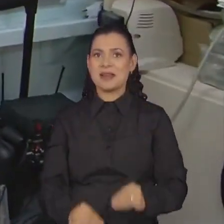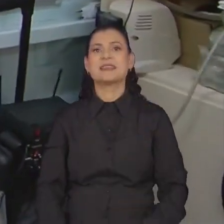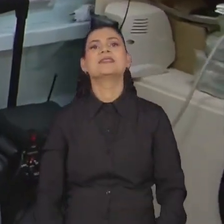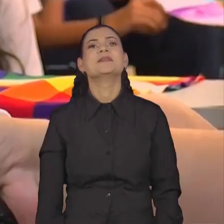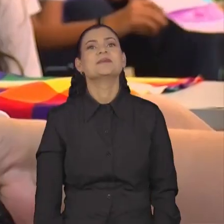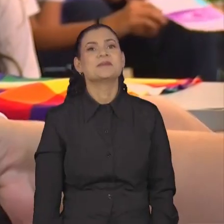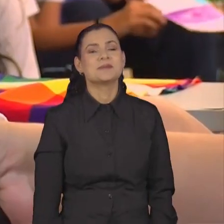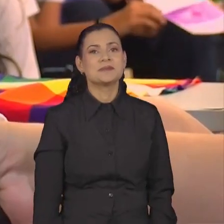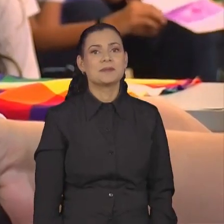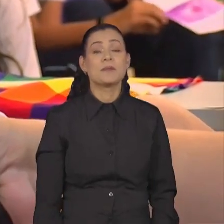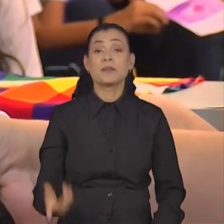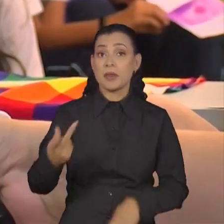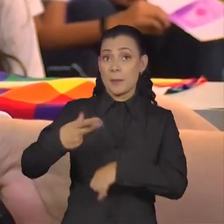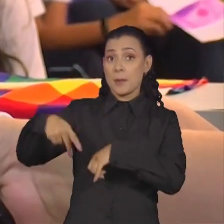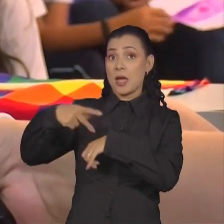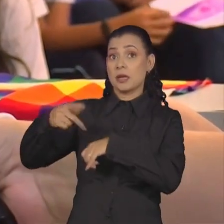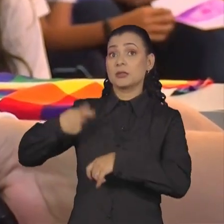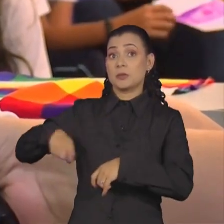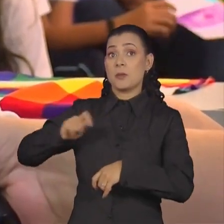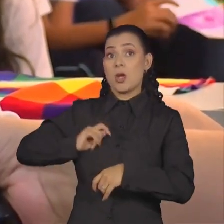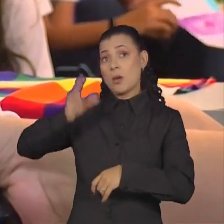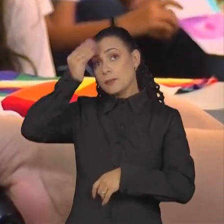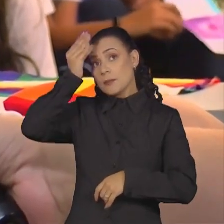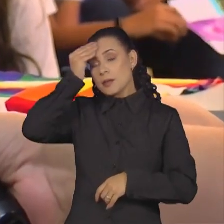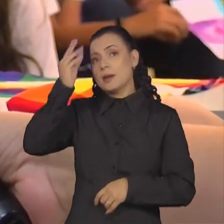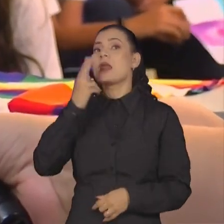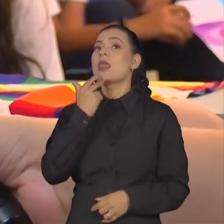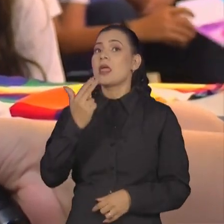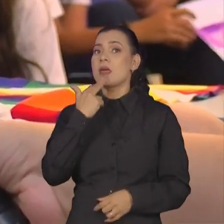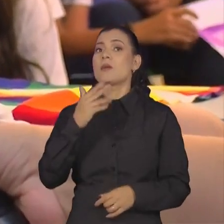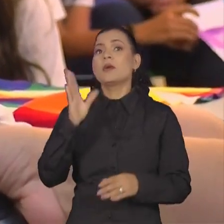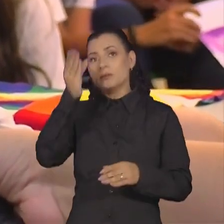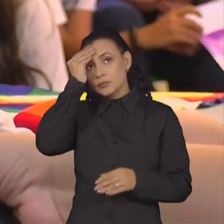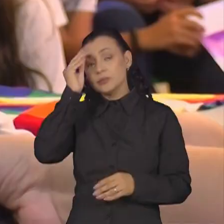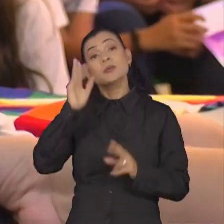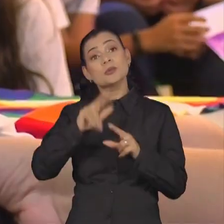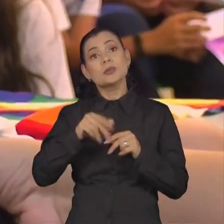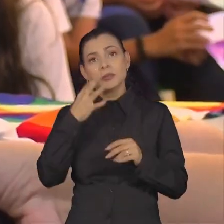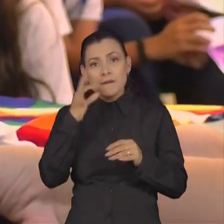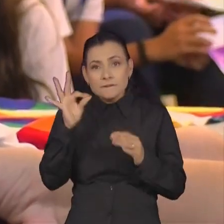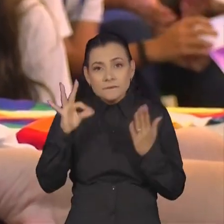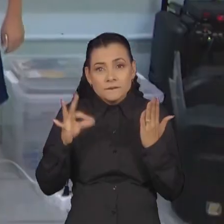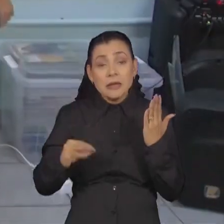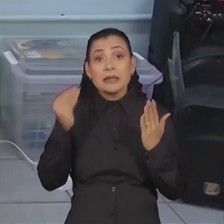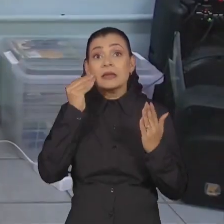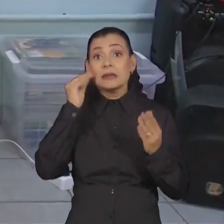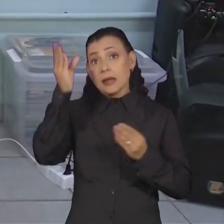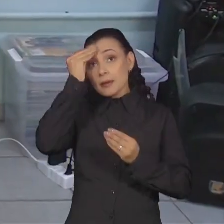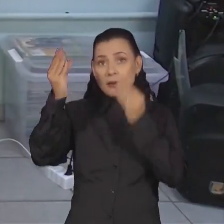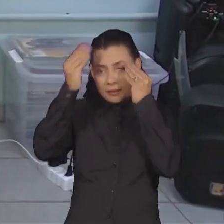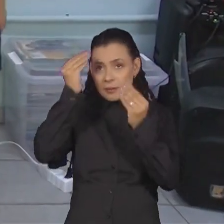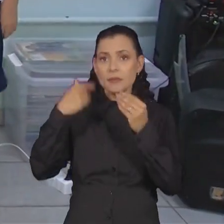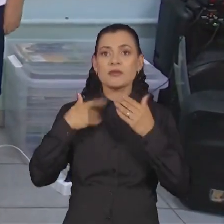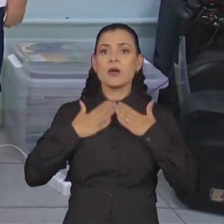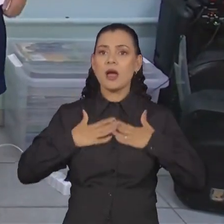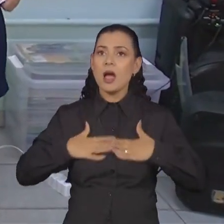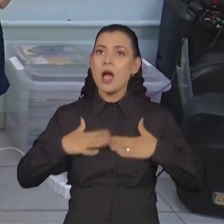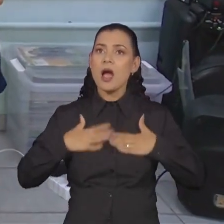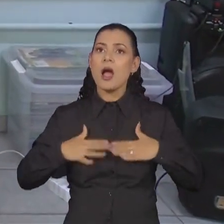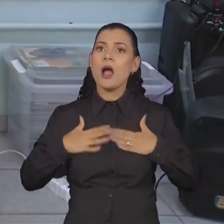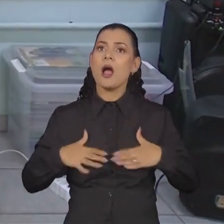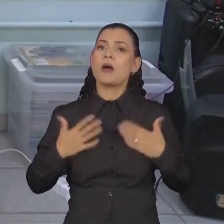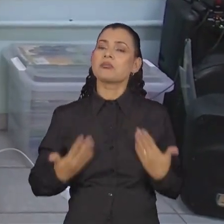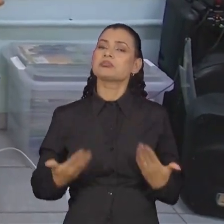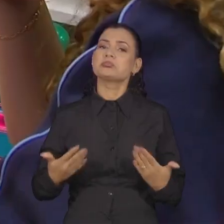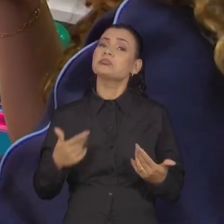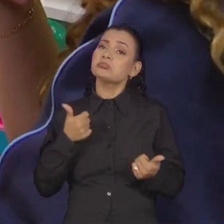Já sabia os países que falavam espanhol e tentei memorizar o máximo possível. Eu fico mais calmo, fico mais tranquilo,